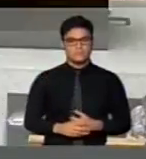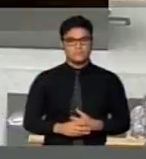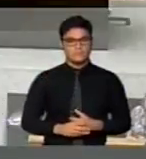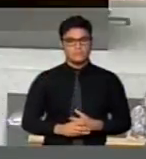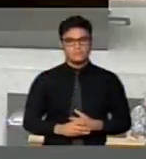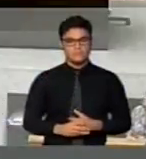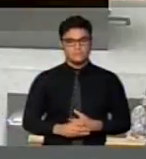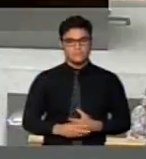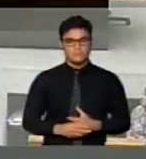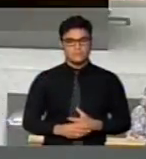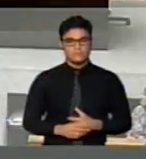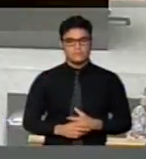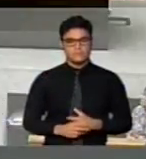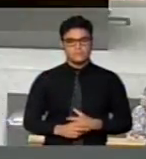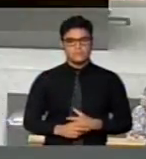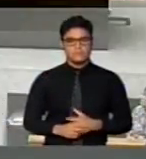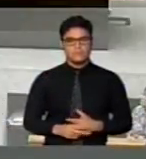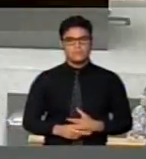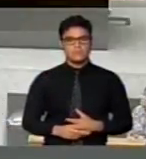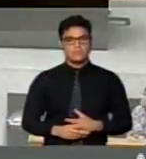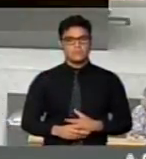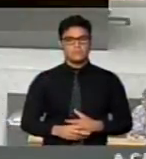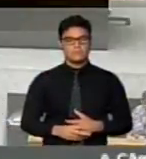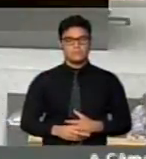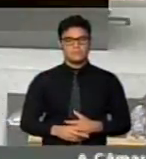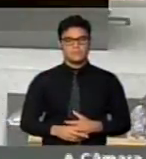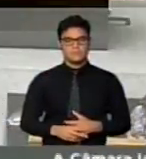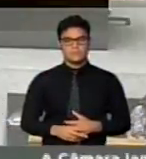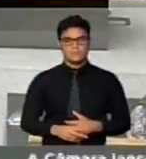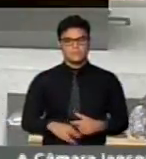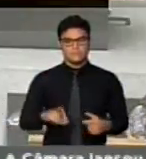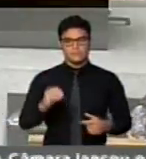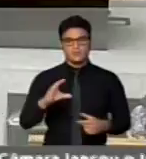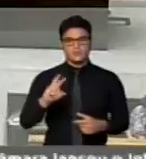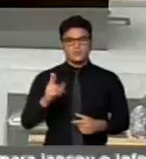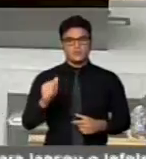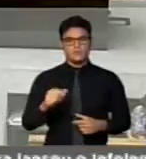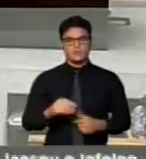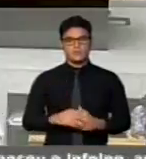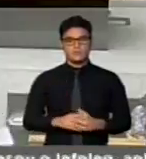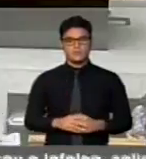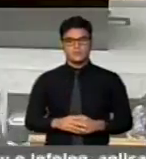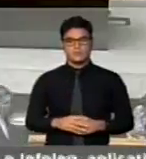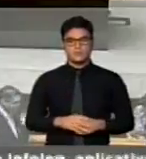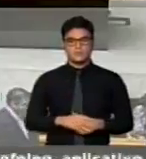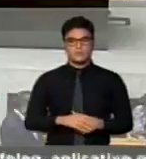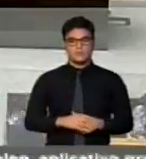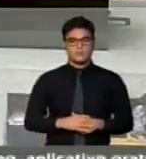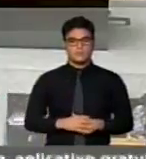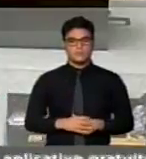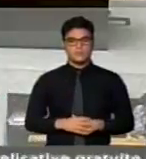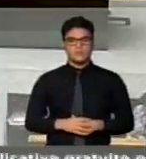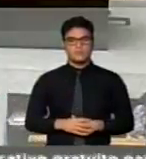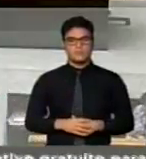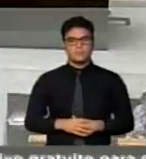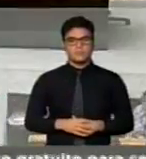deputada Benedita, por favor. Senhor deputado Rocha também. Senhoras deputado. E senhores deputados.